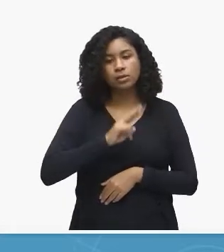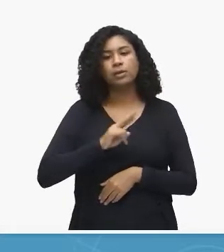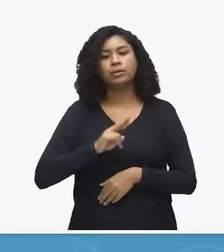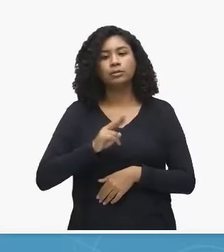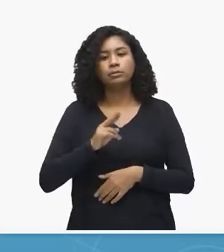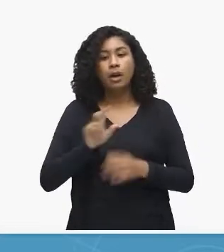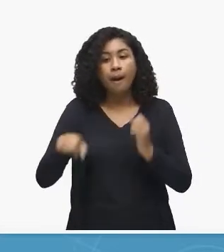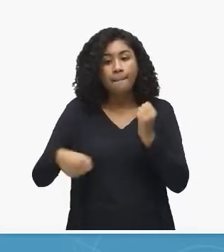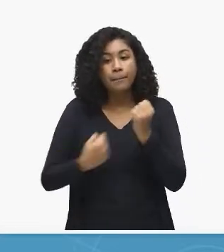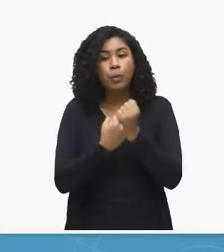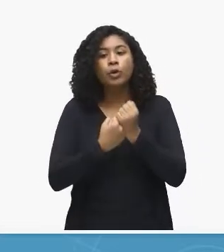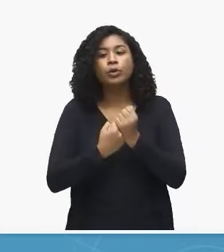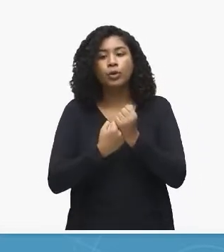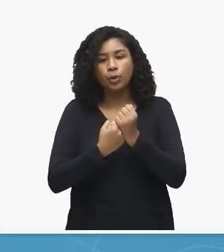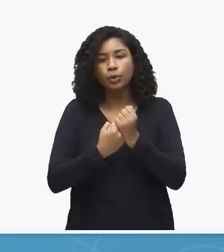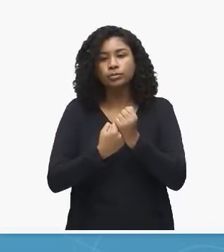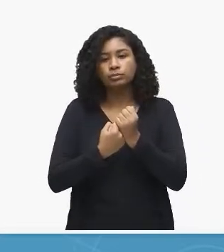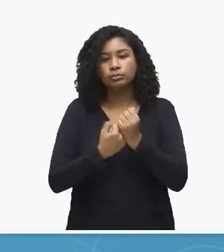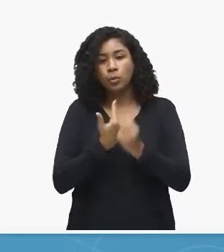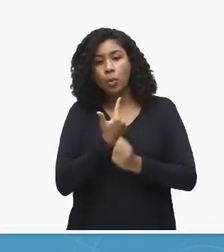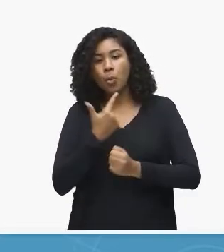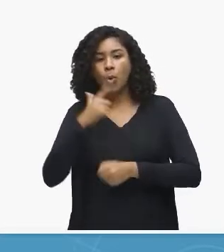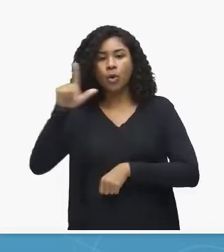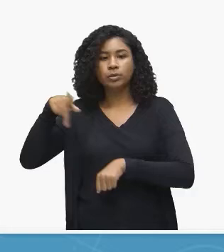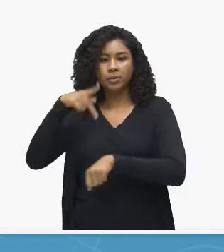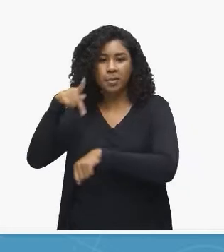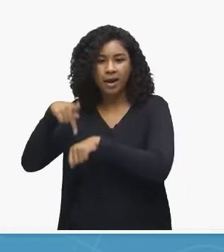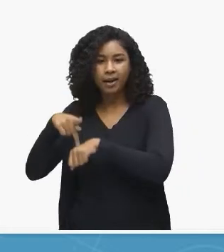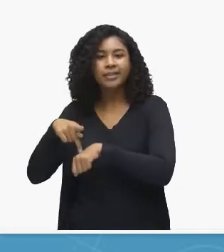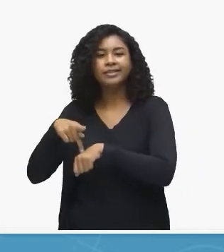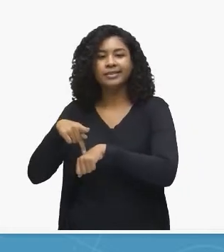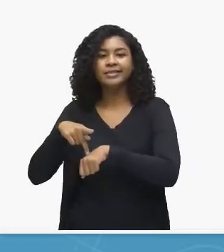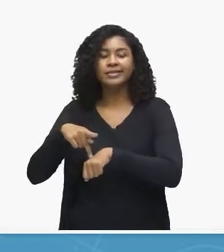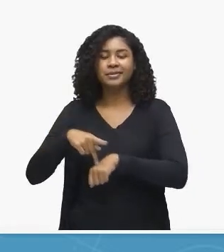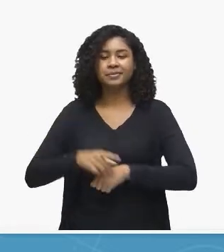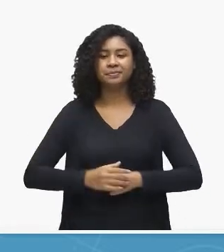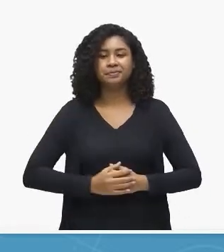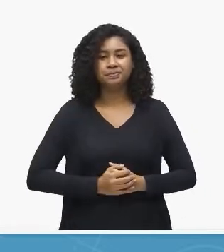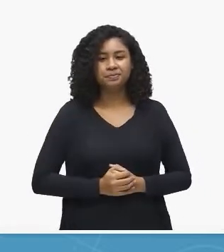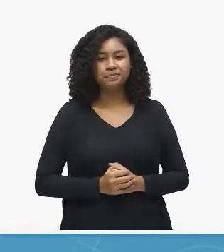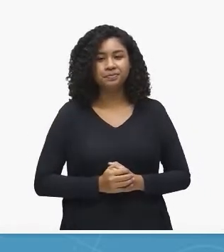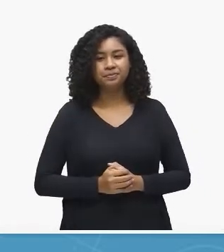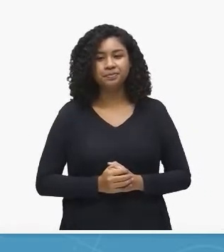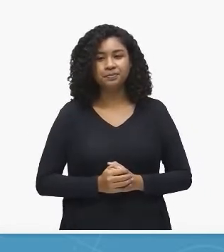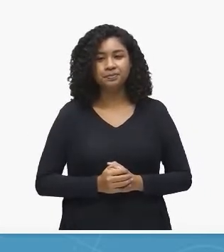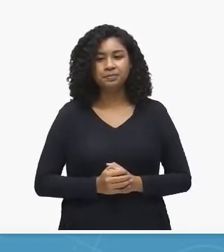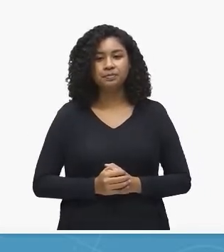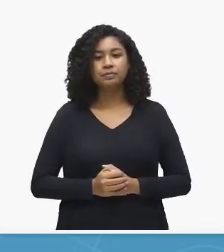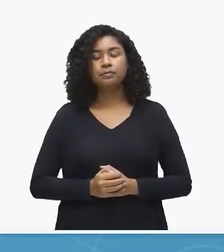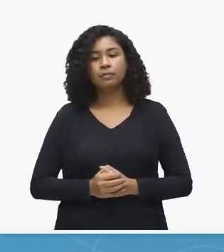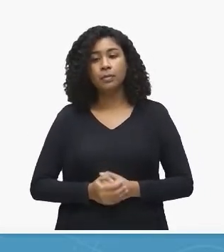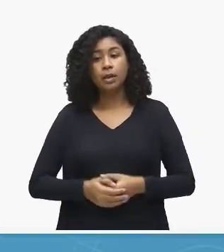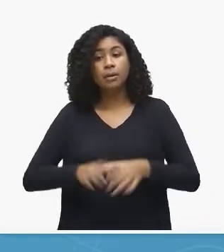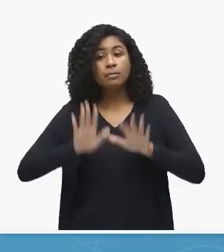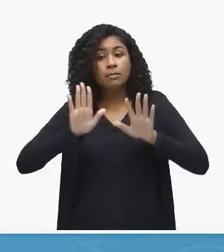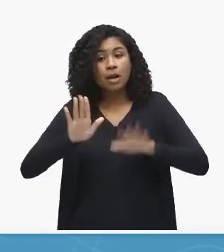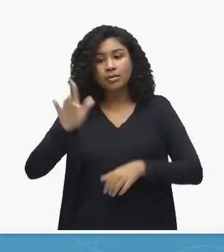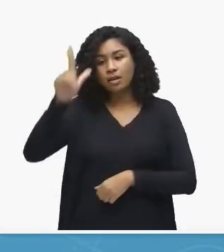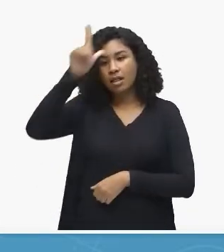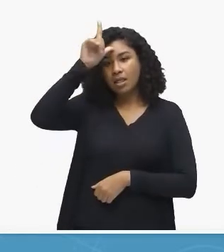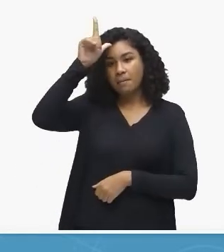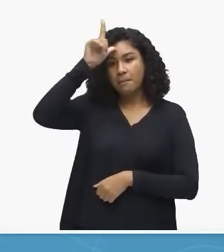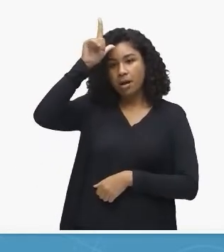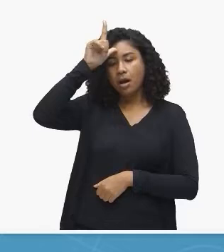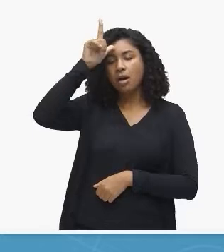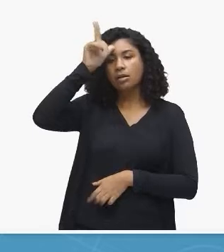a Sérvia em movimentos pan-eslavistas que vocês viram nas aulas anteriores. Já a Alemanha,